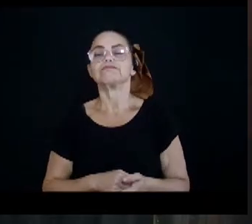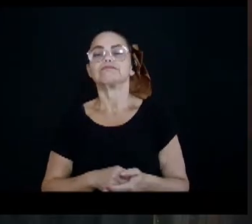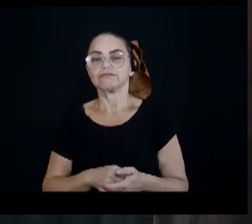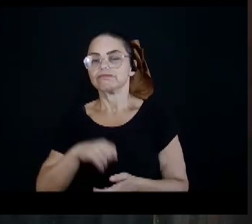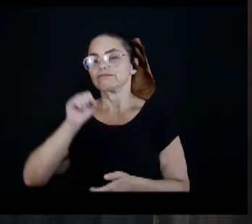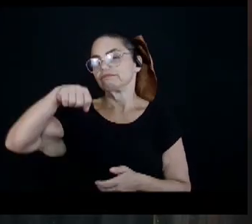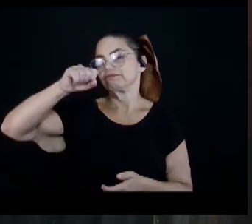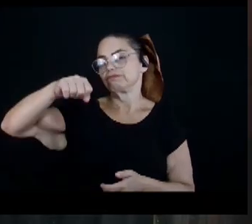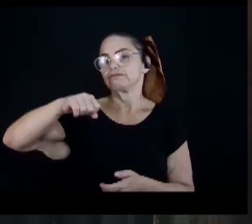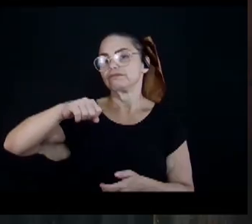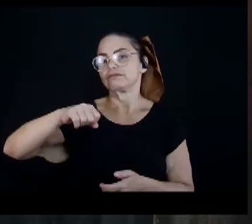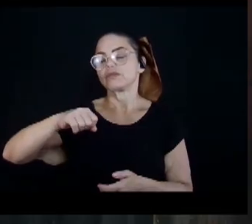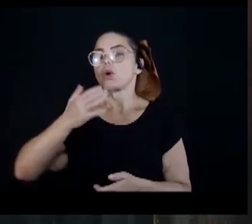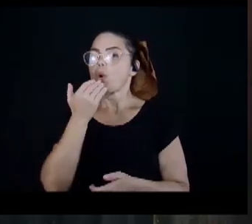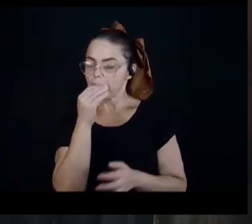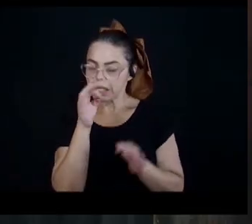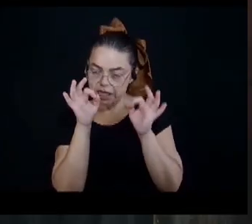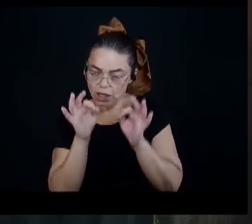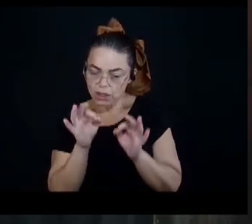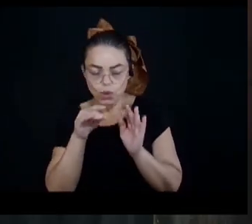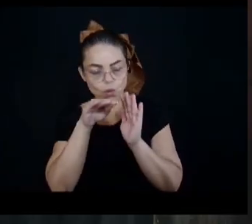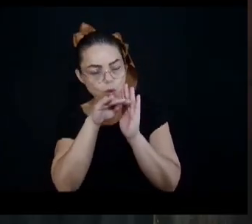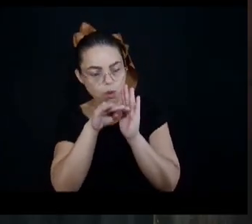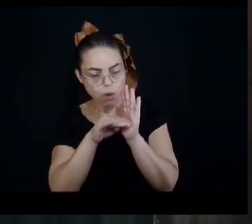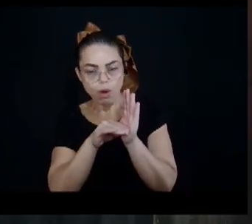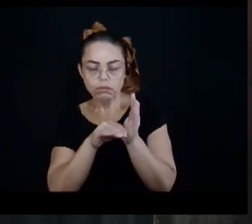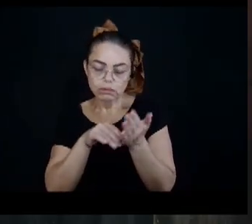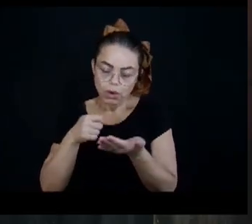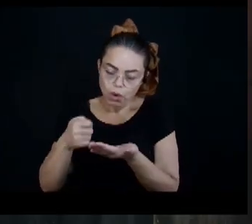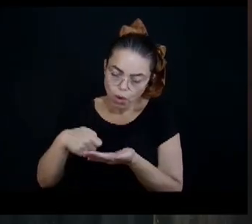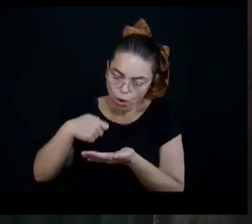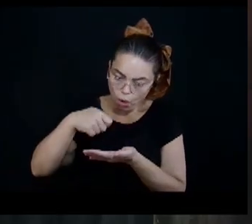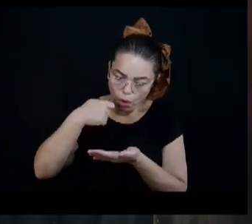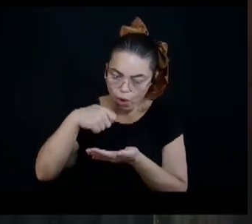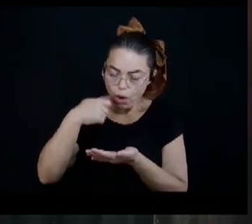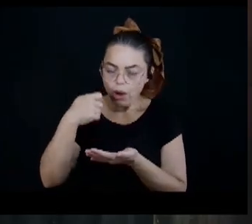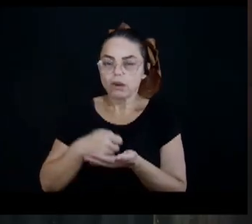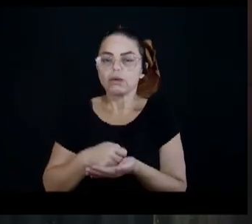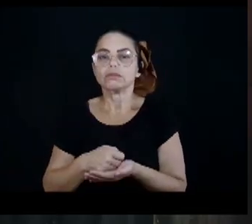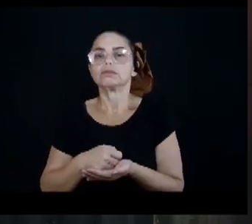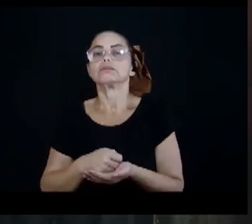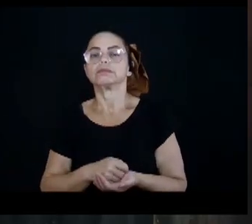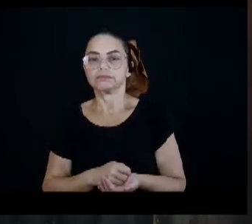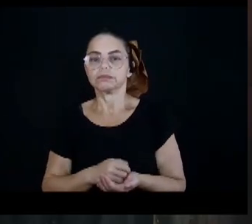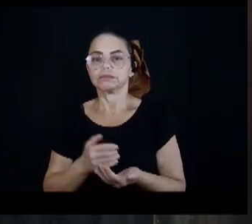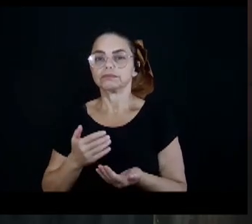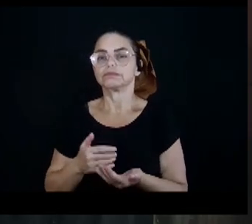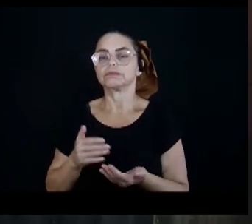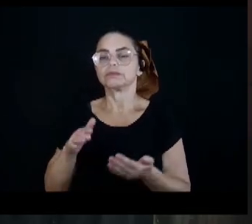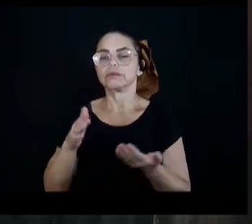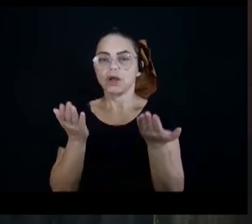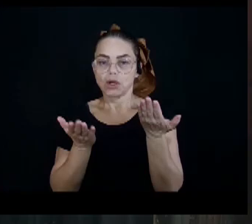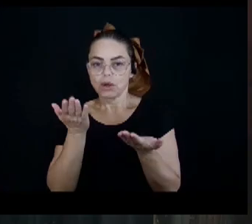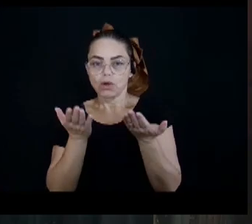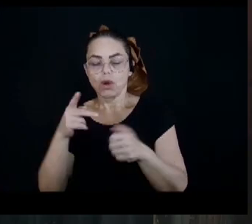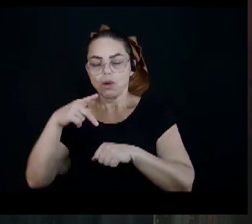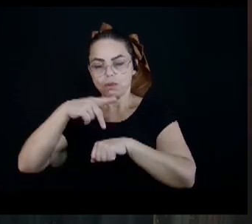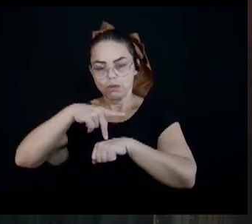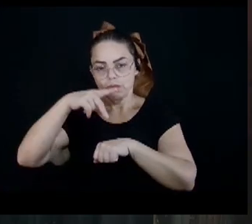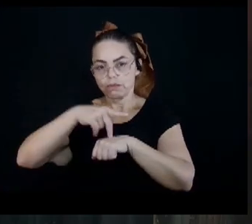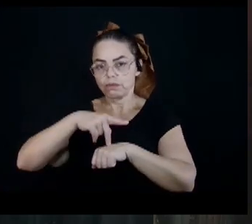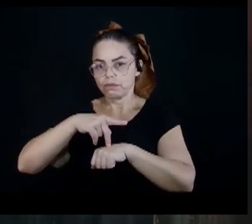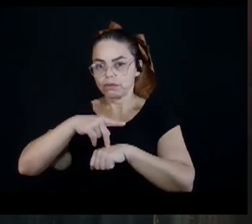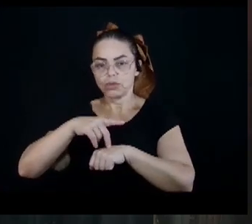dieta, alimentar, e por isso aí que está vindo tudo proteinado. Só proteína não serve, tá, pessoal?